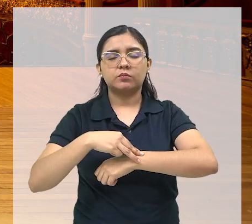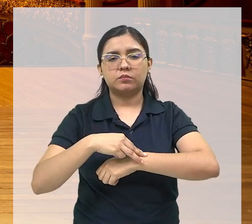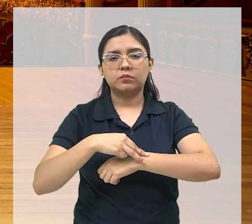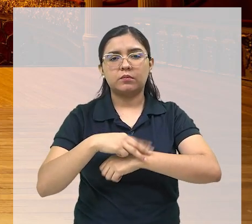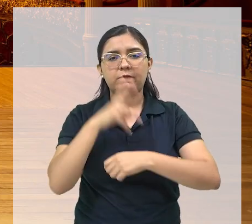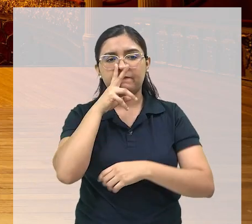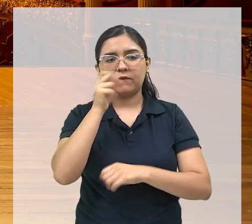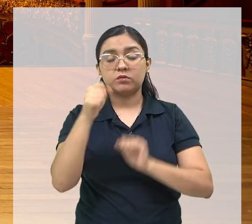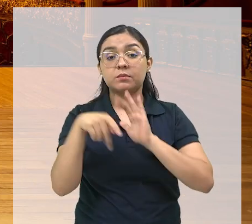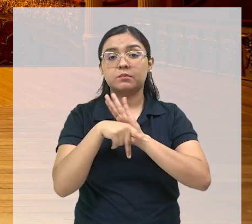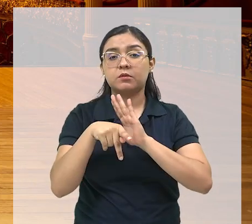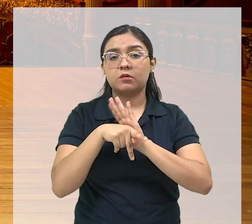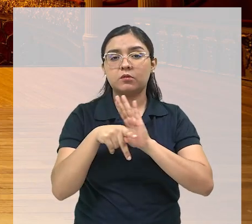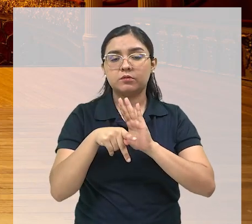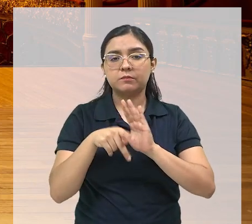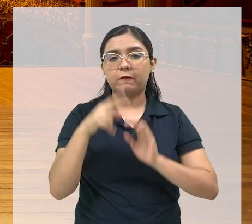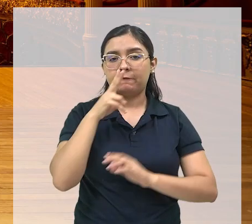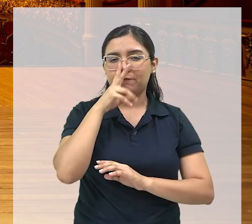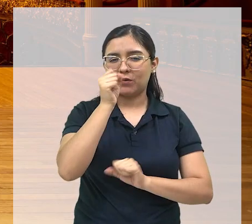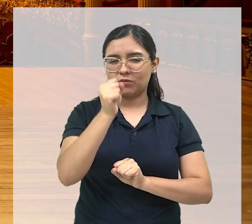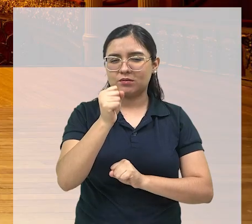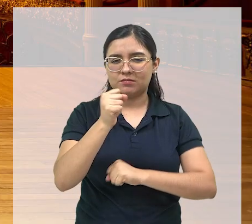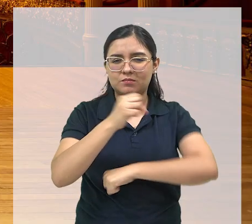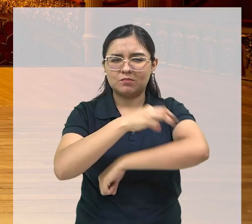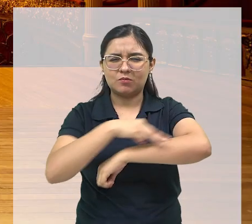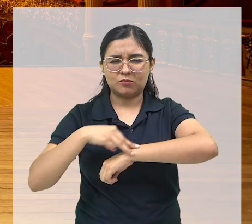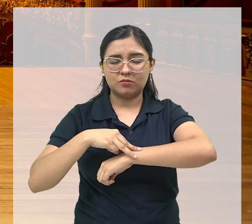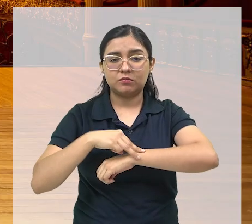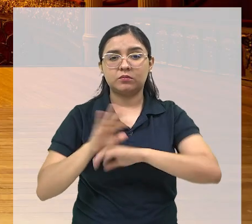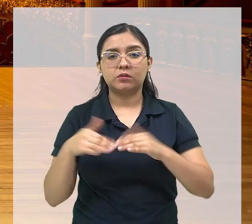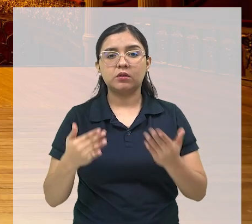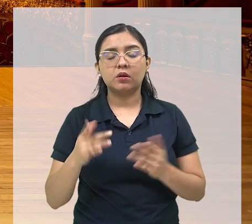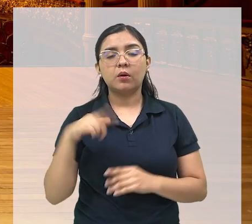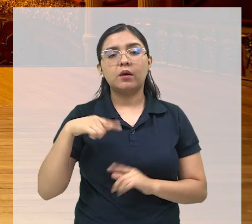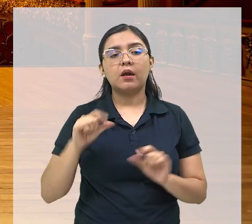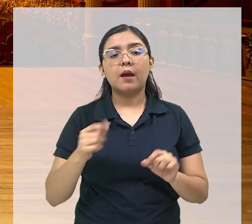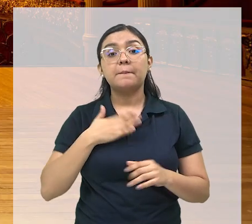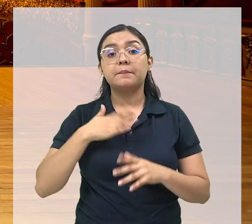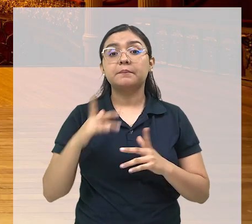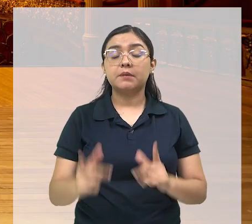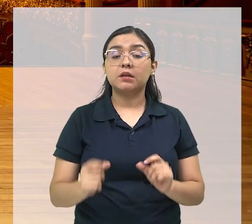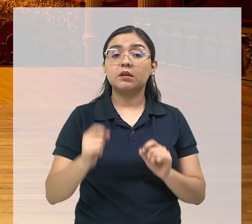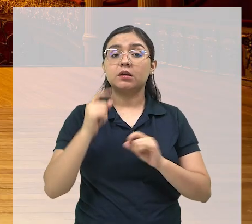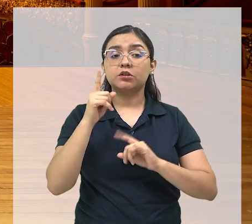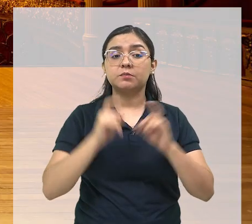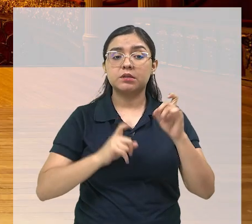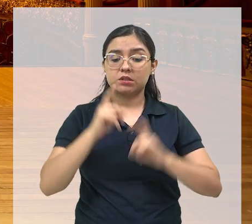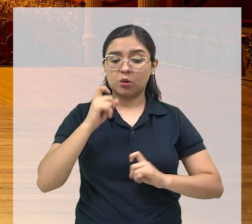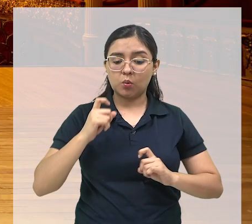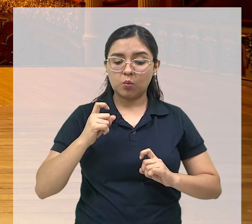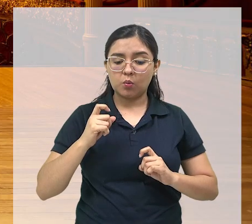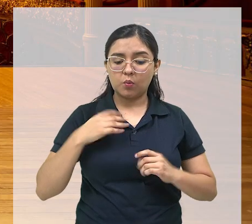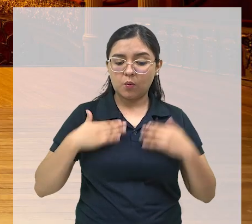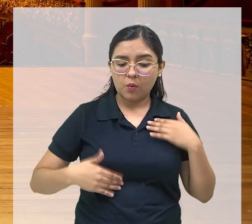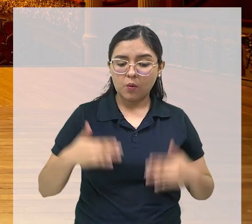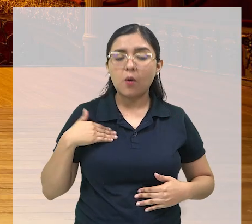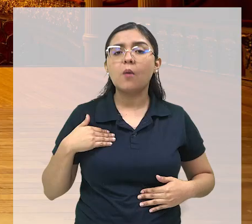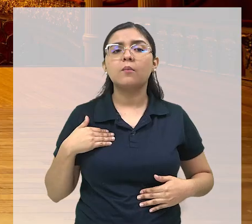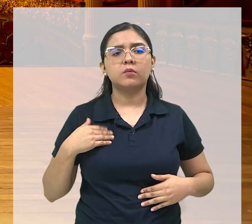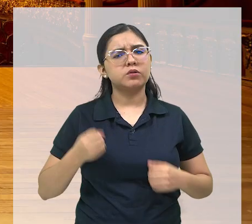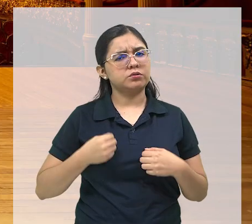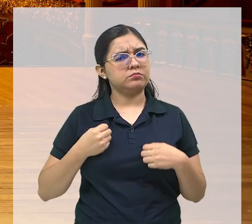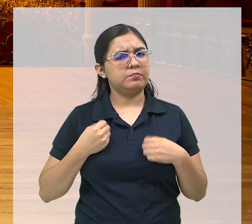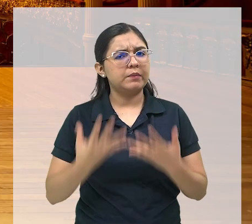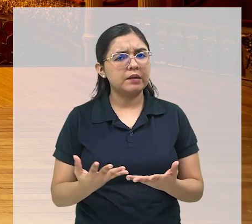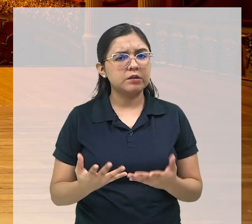exercício muscular, pela minha força. A minha expressão, como o meu corpo se expressa, fala muito mais